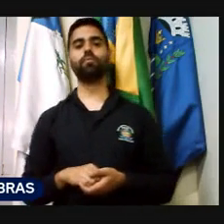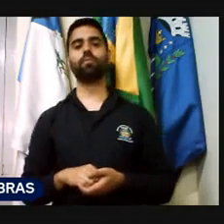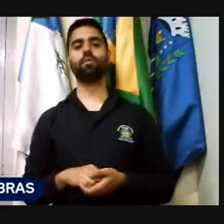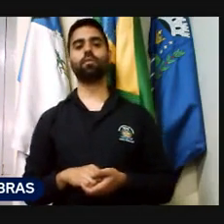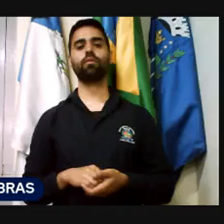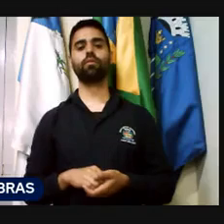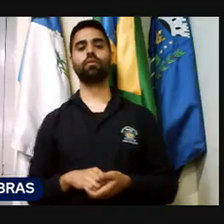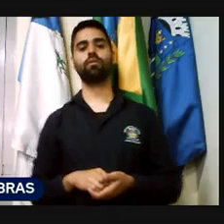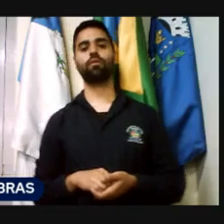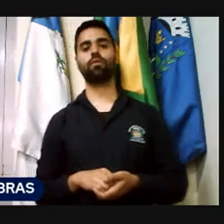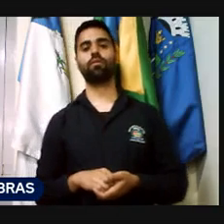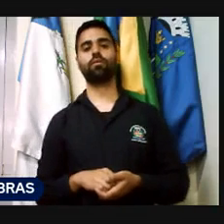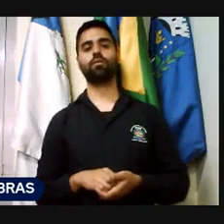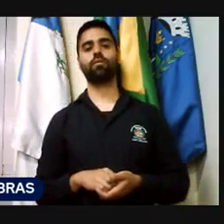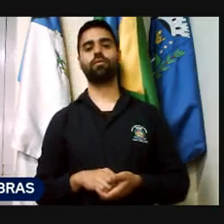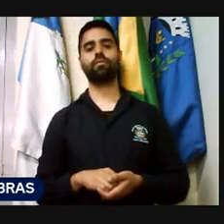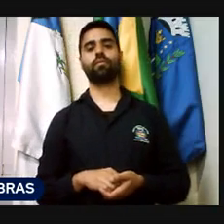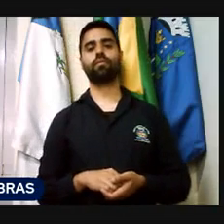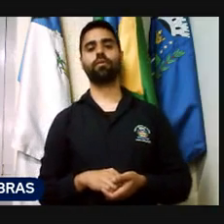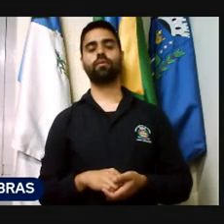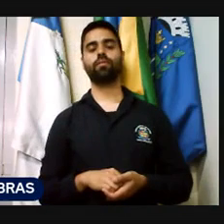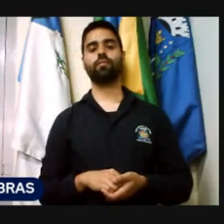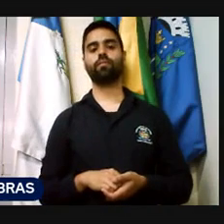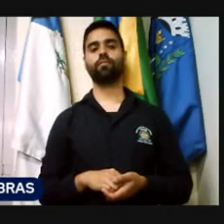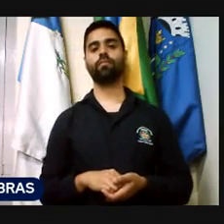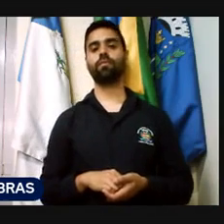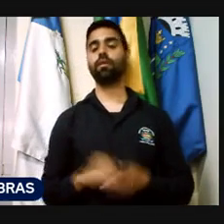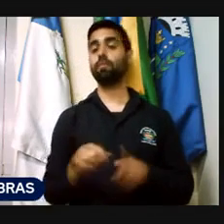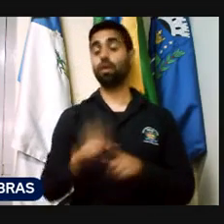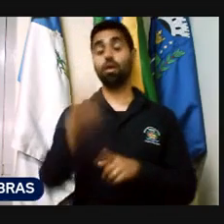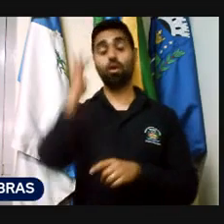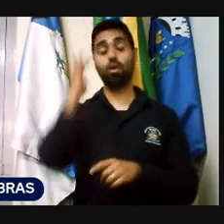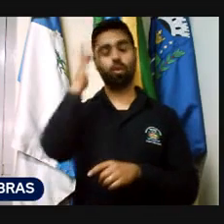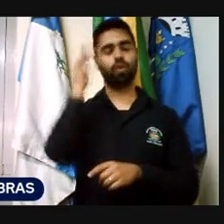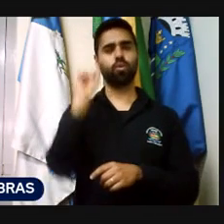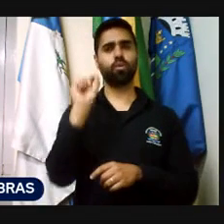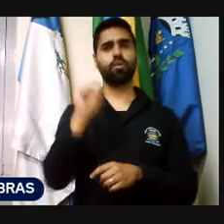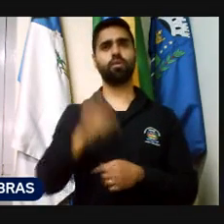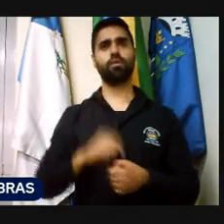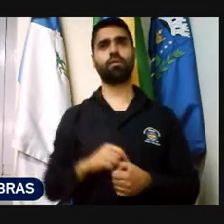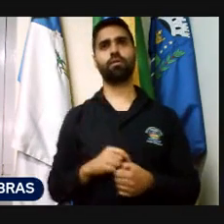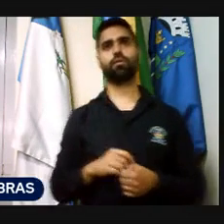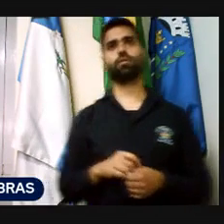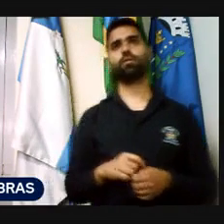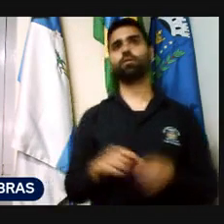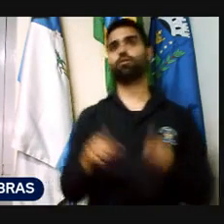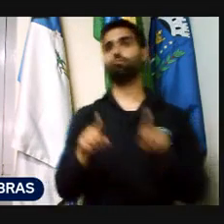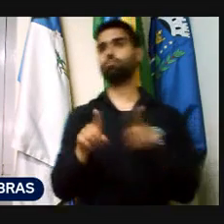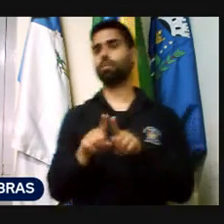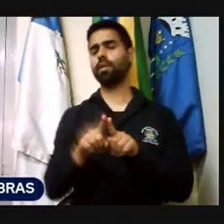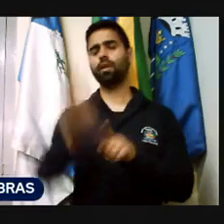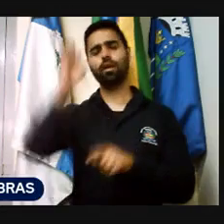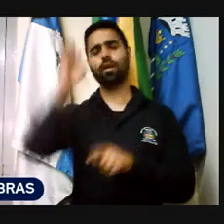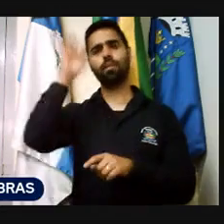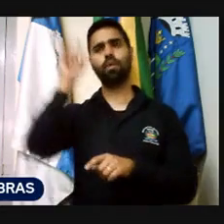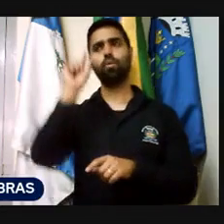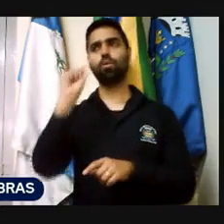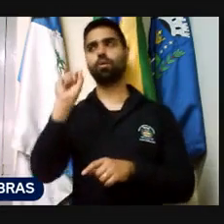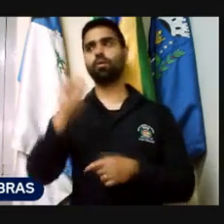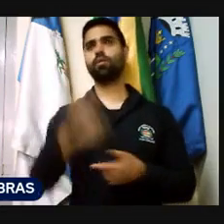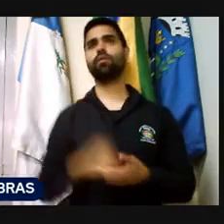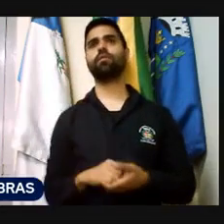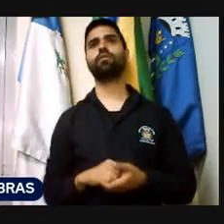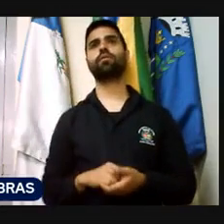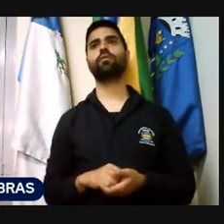salarial no seu salário. Então, também, eu acho que é motivo, né, Pedro, da gente também estar aqui lembrando e a gente